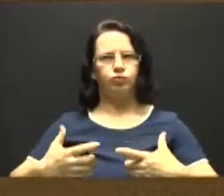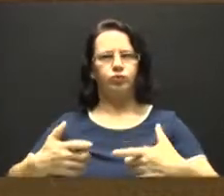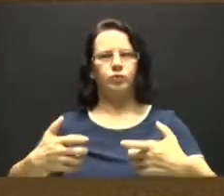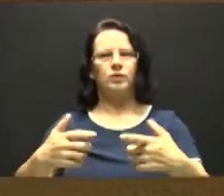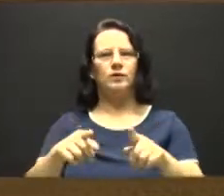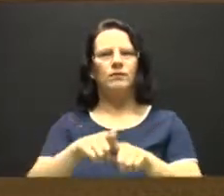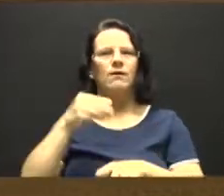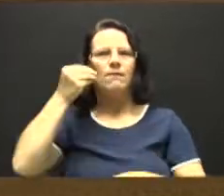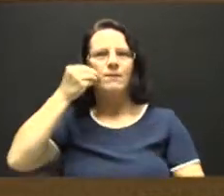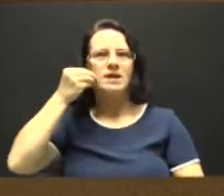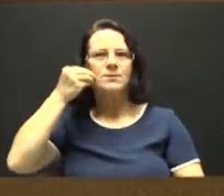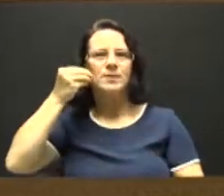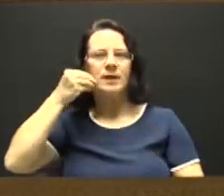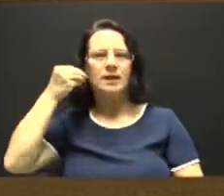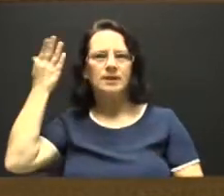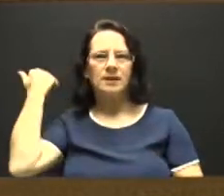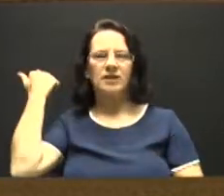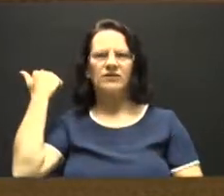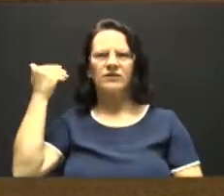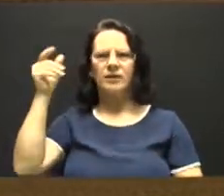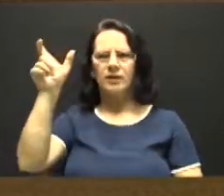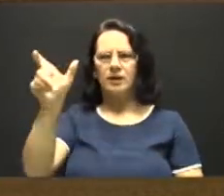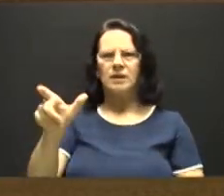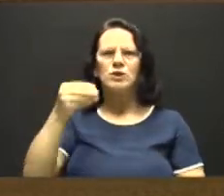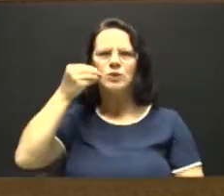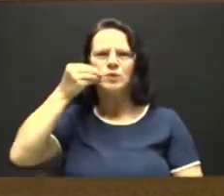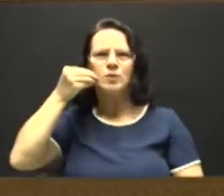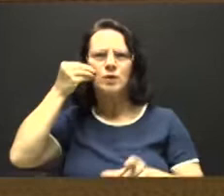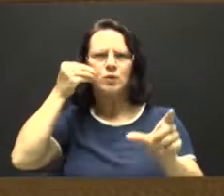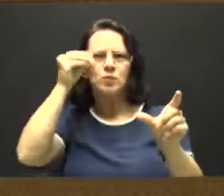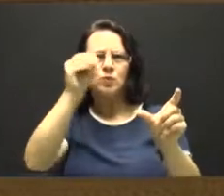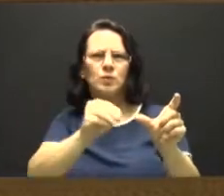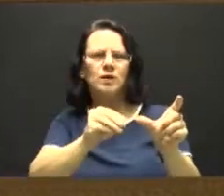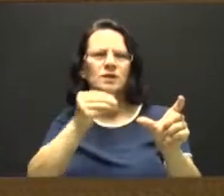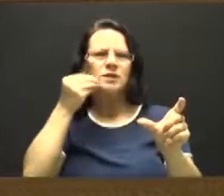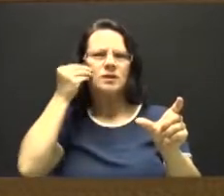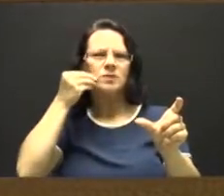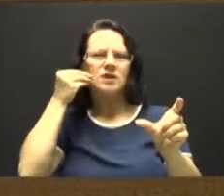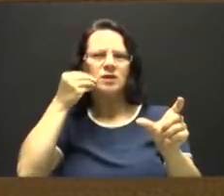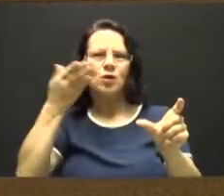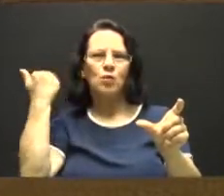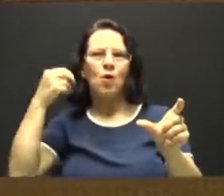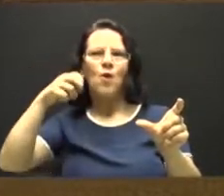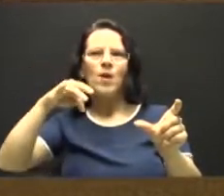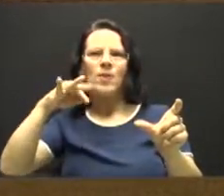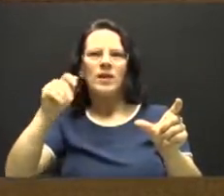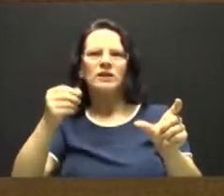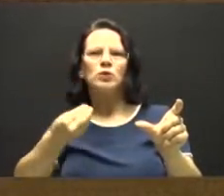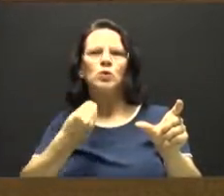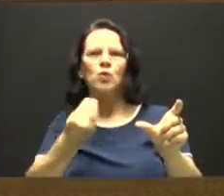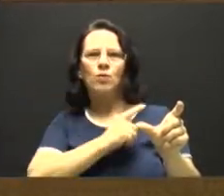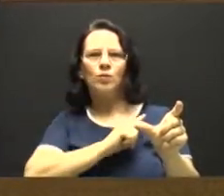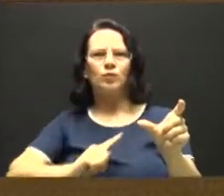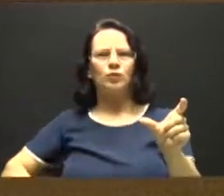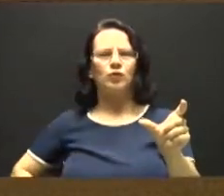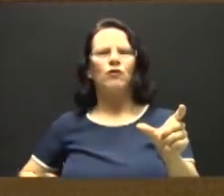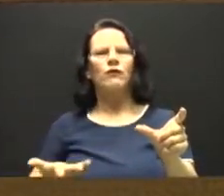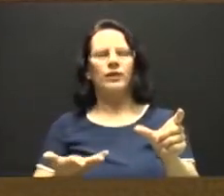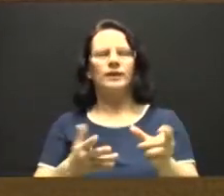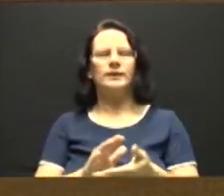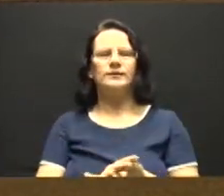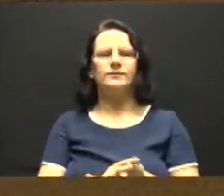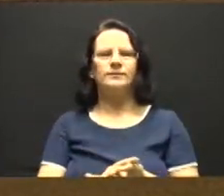as experiências que eram feitas em seres humanos pelo modo nazis de governar o